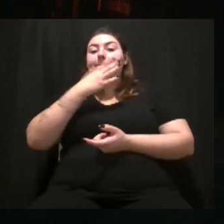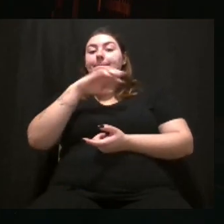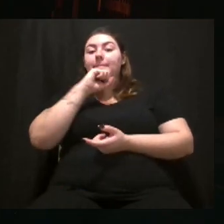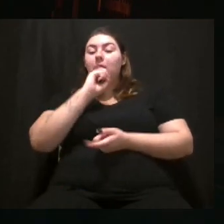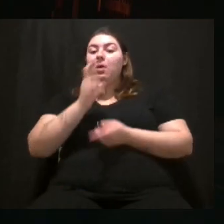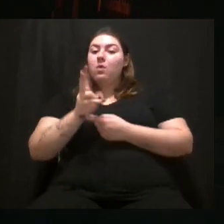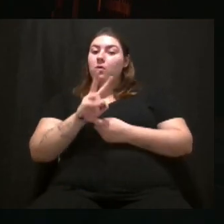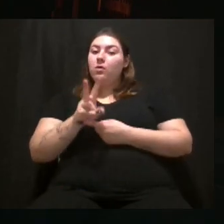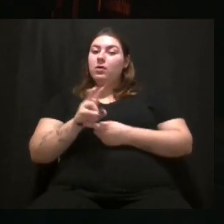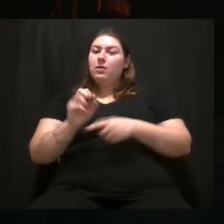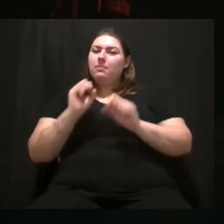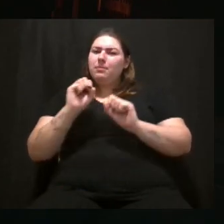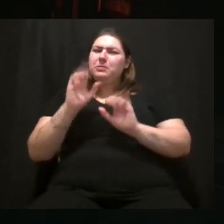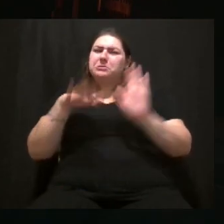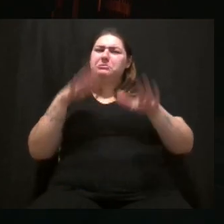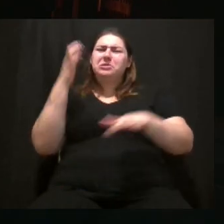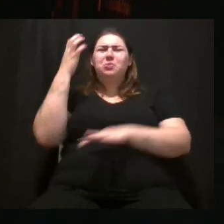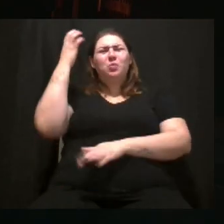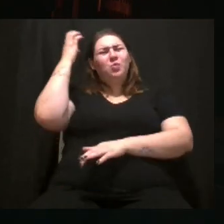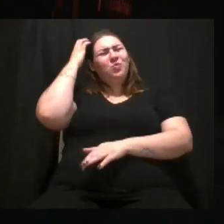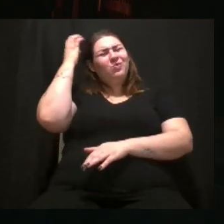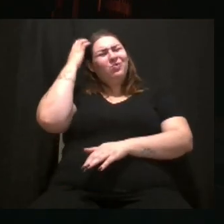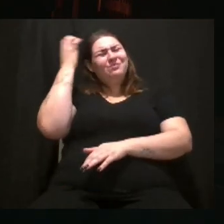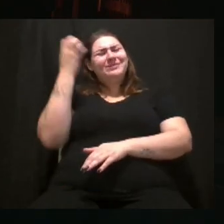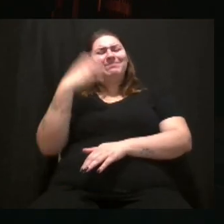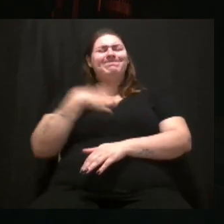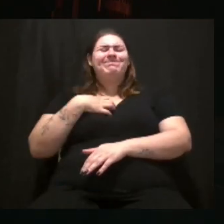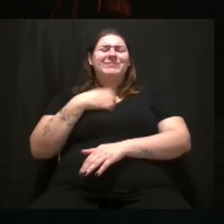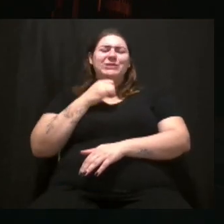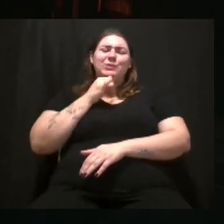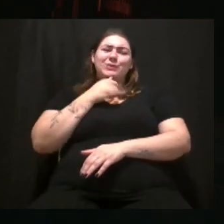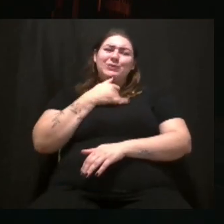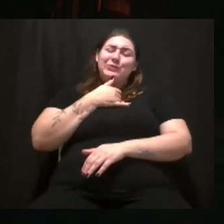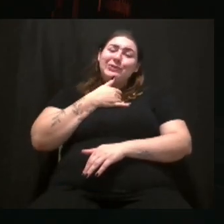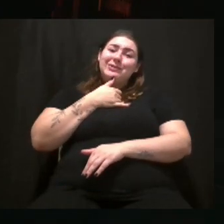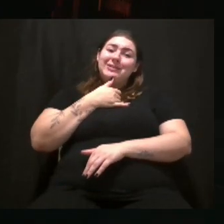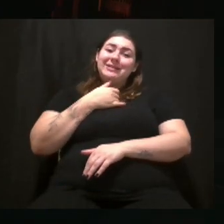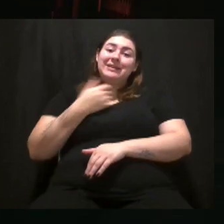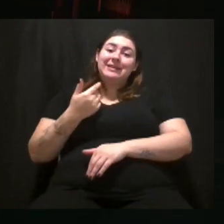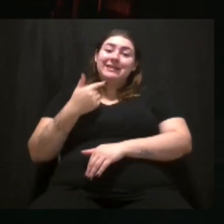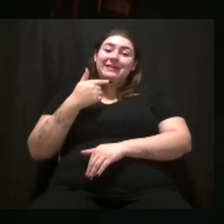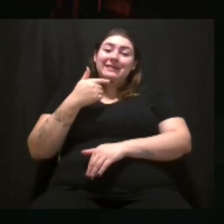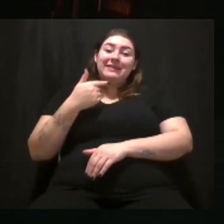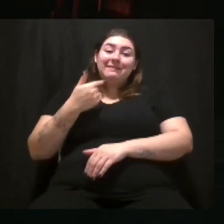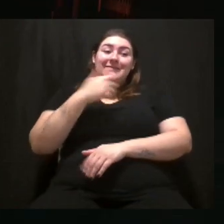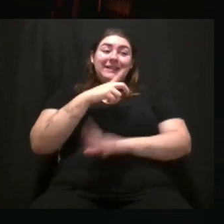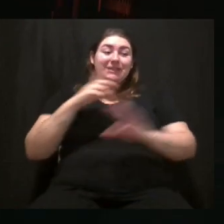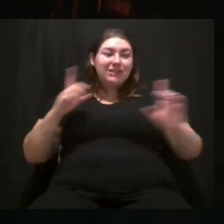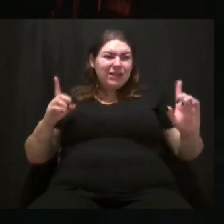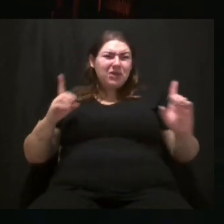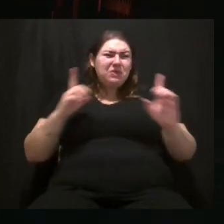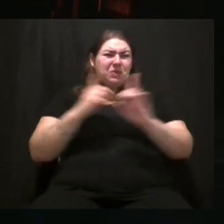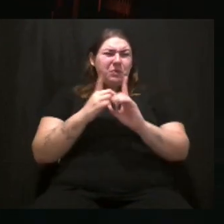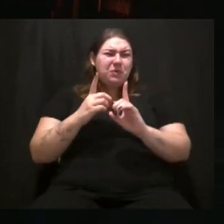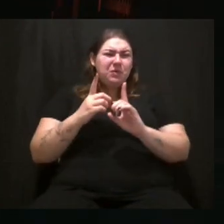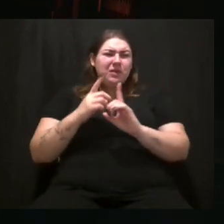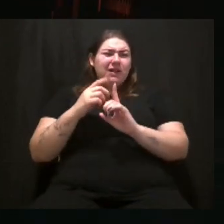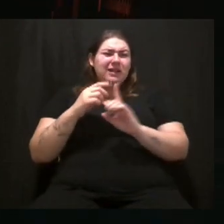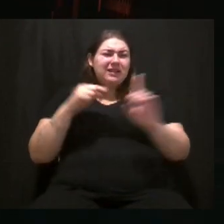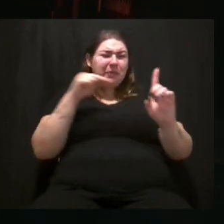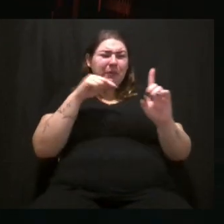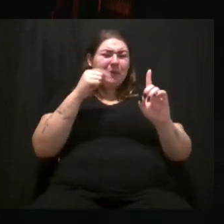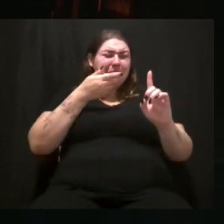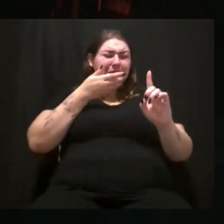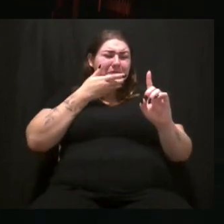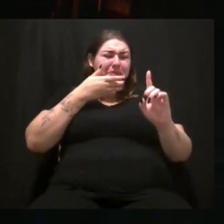de culpa, sentir frustração, e aí vai de encontro com a frustração dessa criança, e aí se cria uma bolha